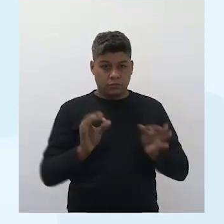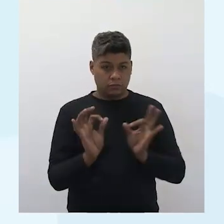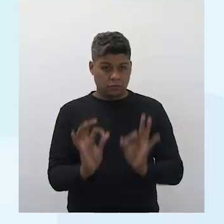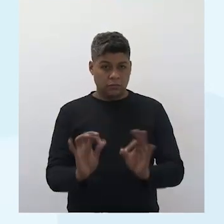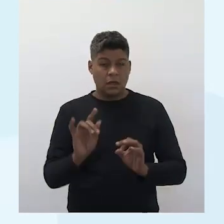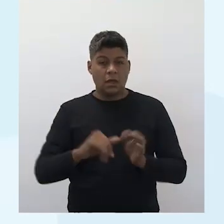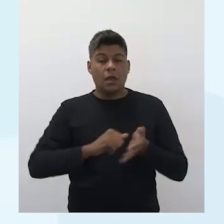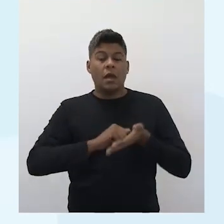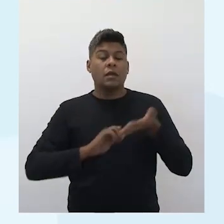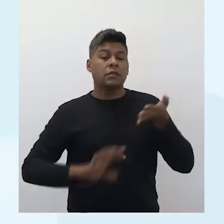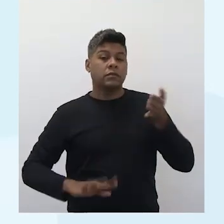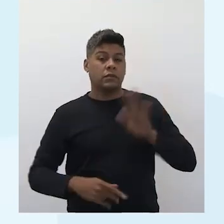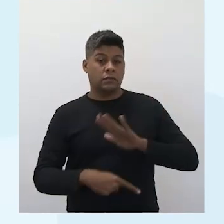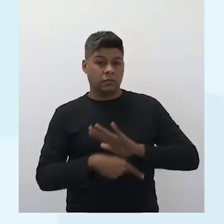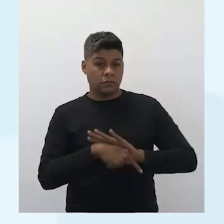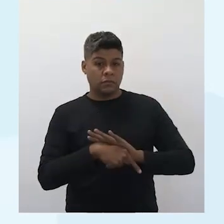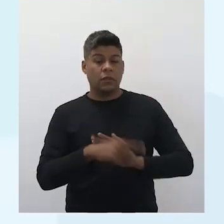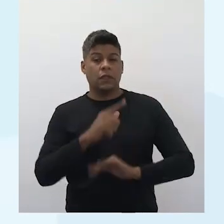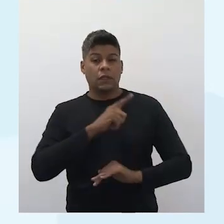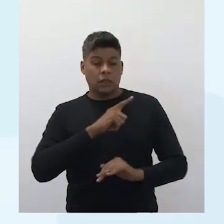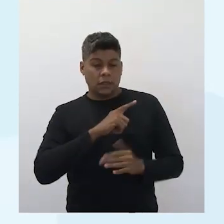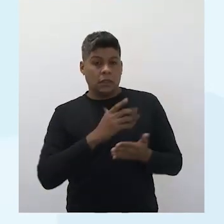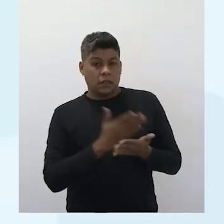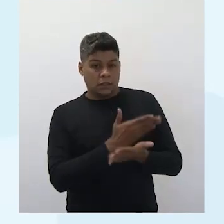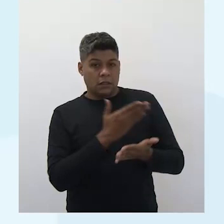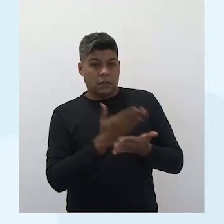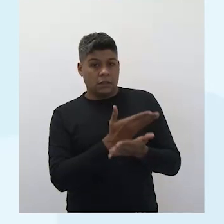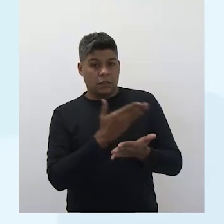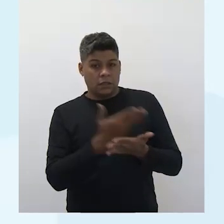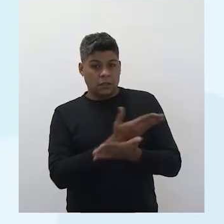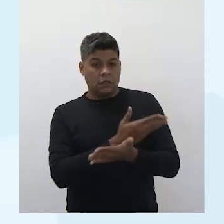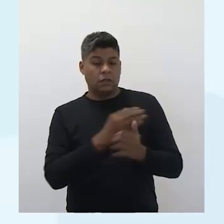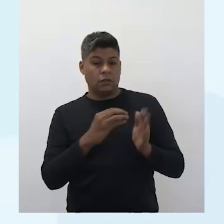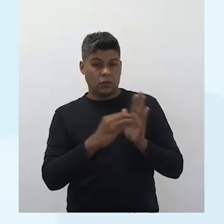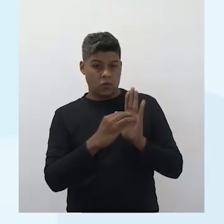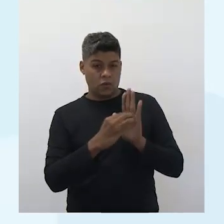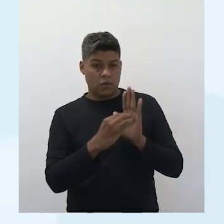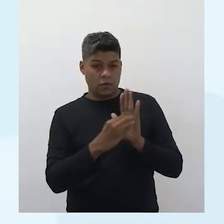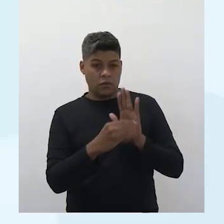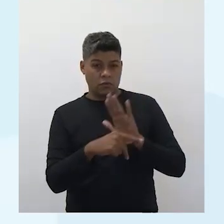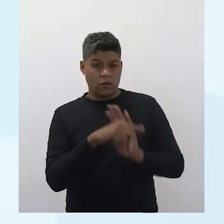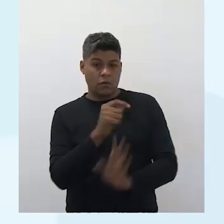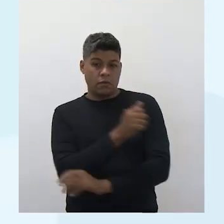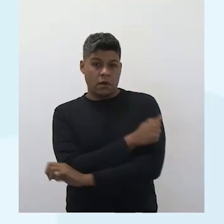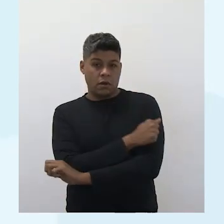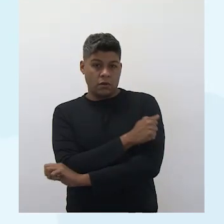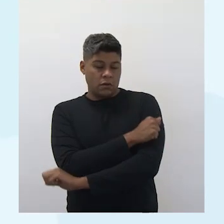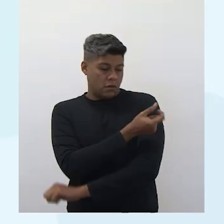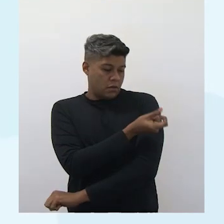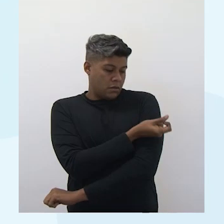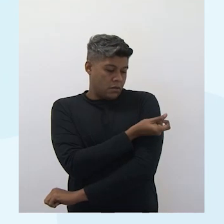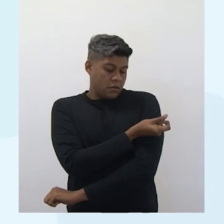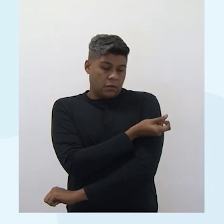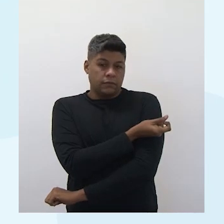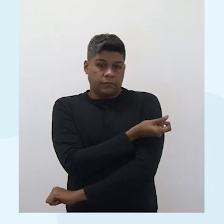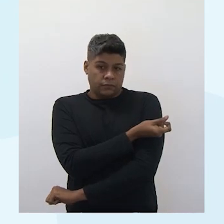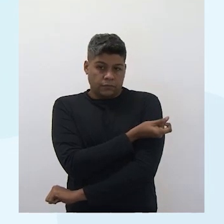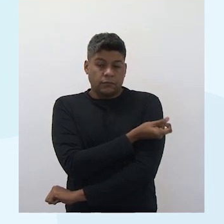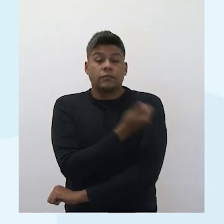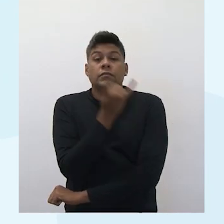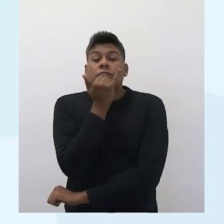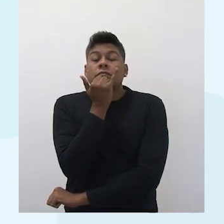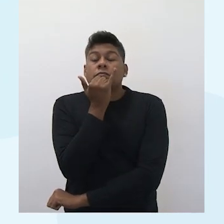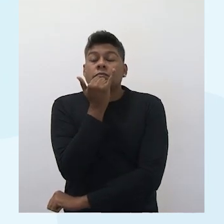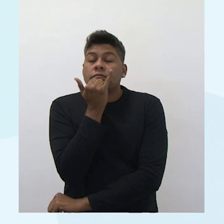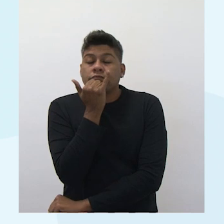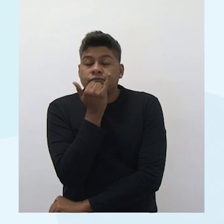Então, é uma atividade que encontra-se no caderno, aí, currículo em ação, do caderno do aluno, do 6º,